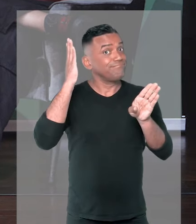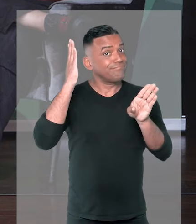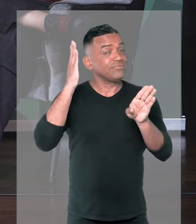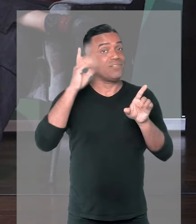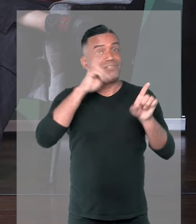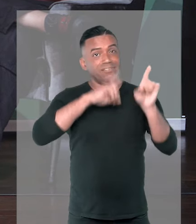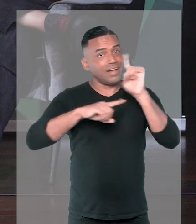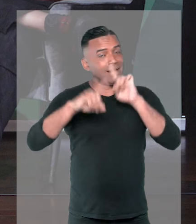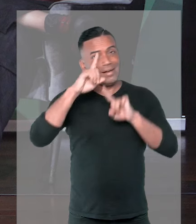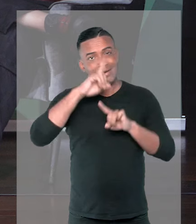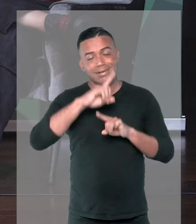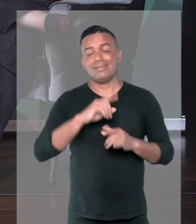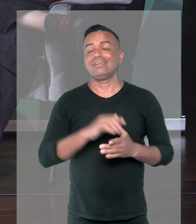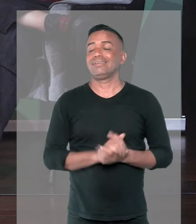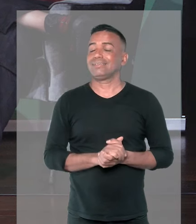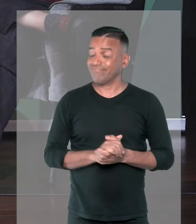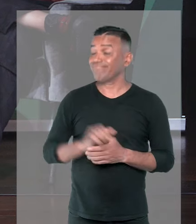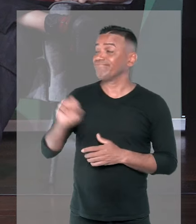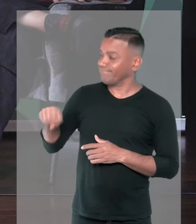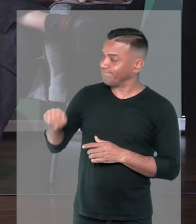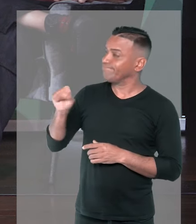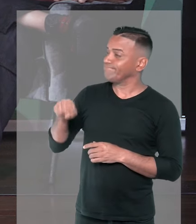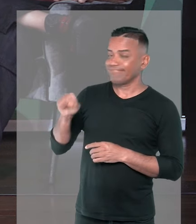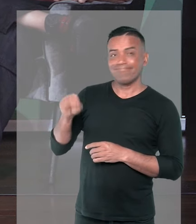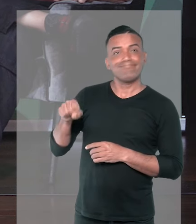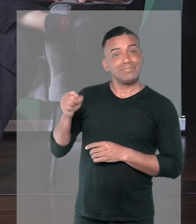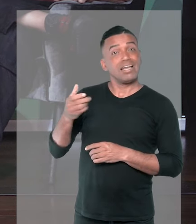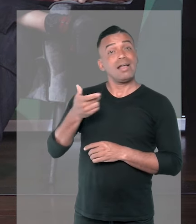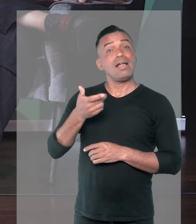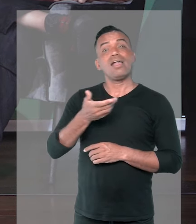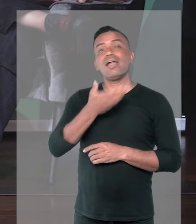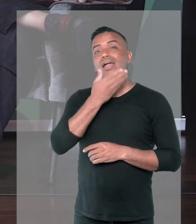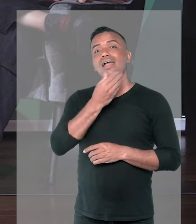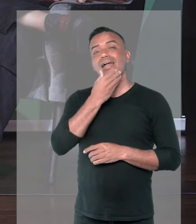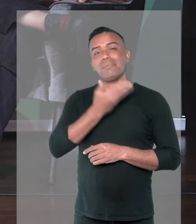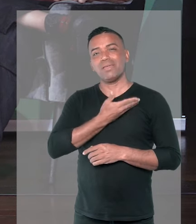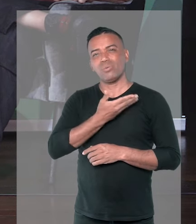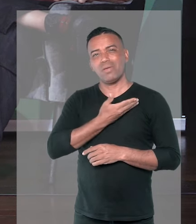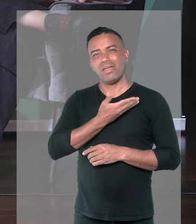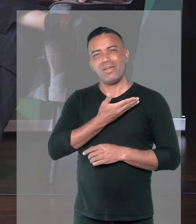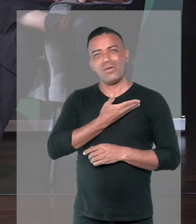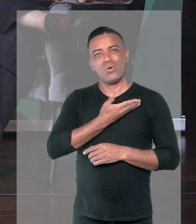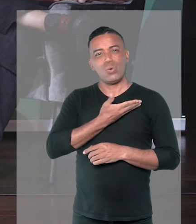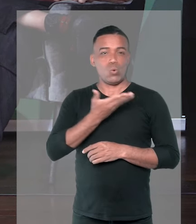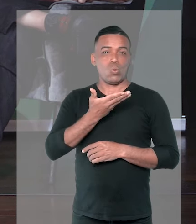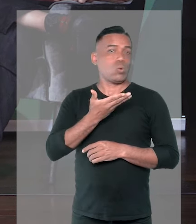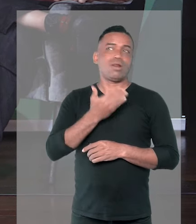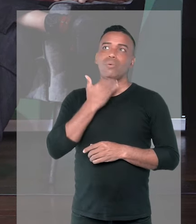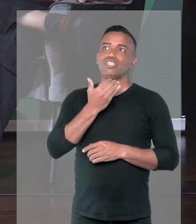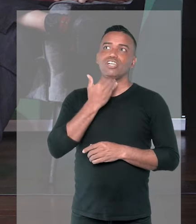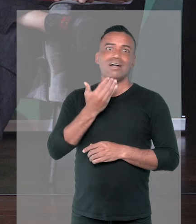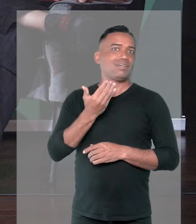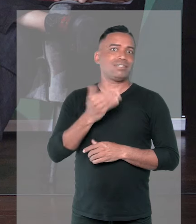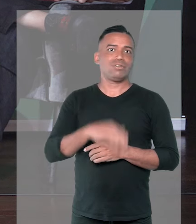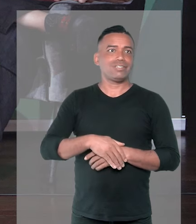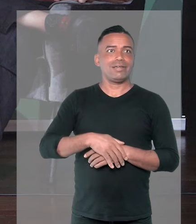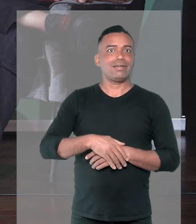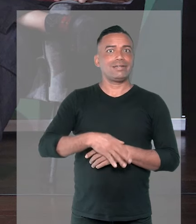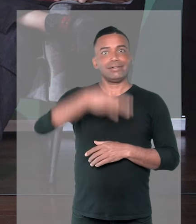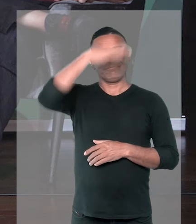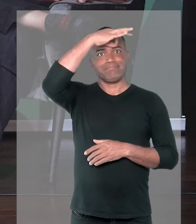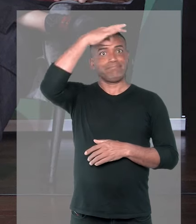uma falha fundamental Exatamente é aquela coisa que um amigo meu engraçado diz o grácio que hoje não adianta ser honesto tem que